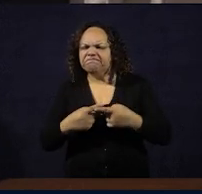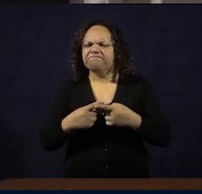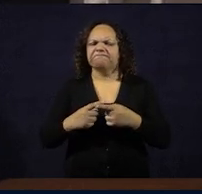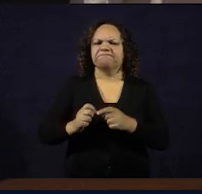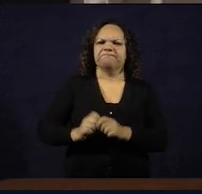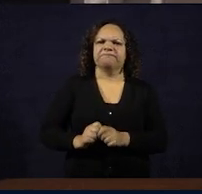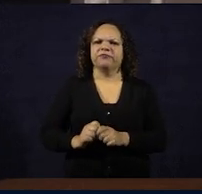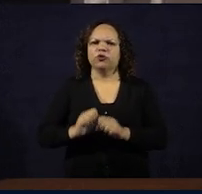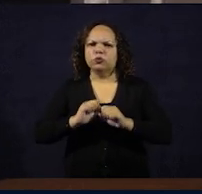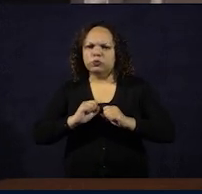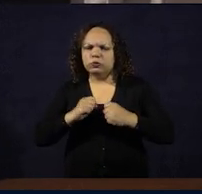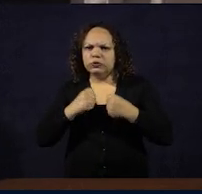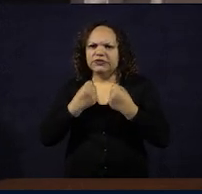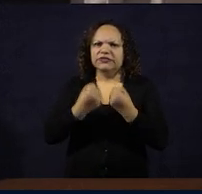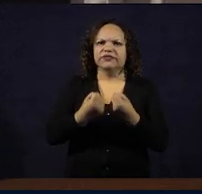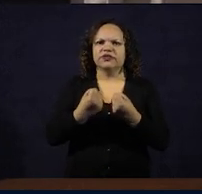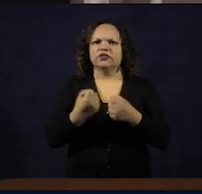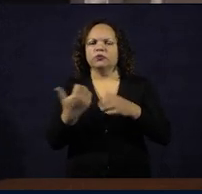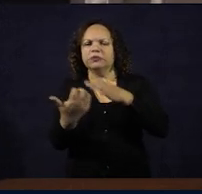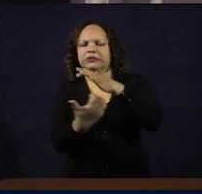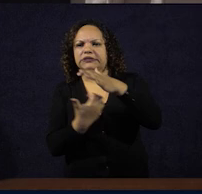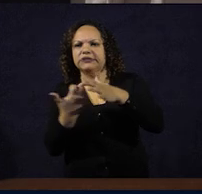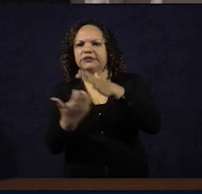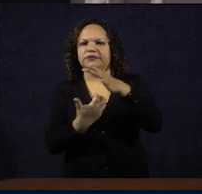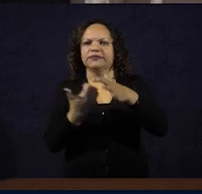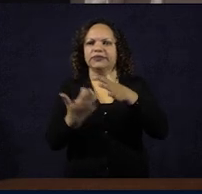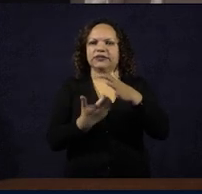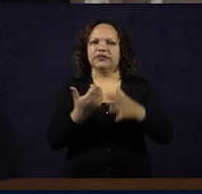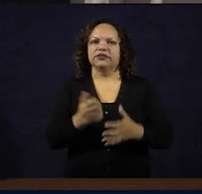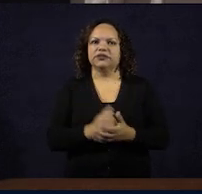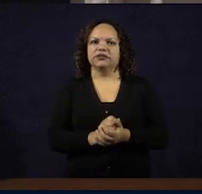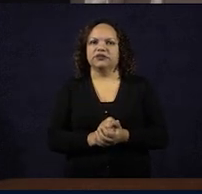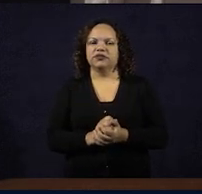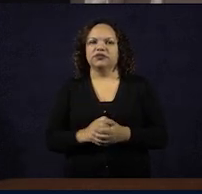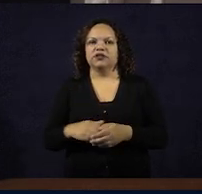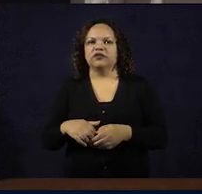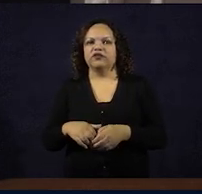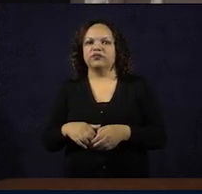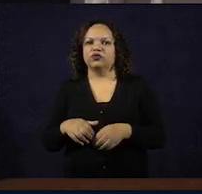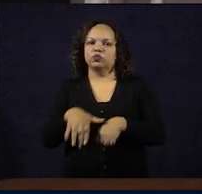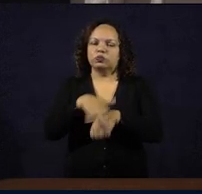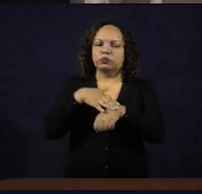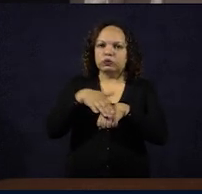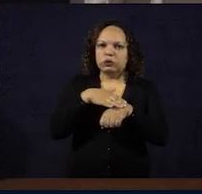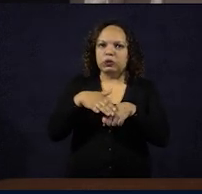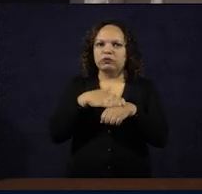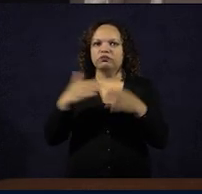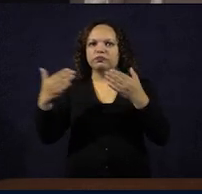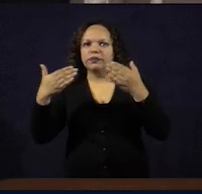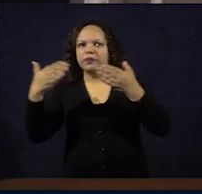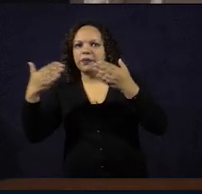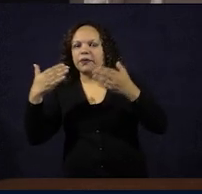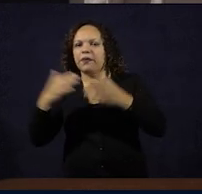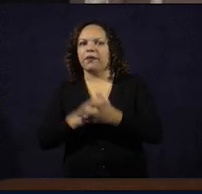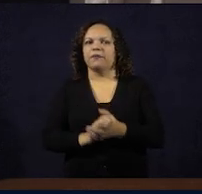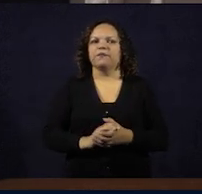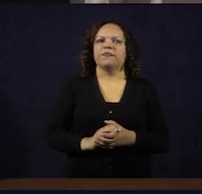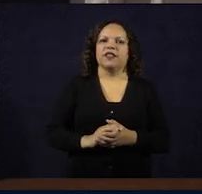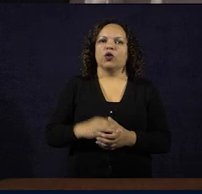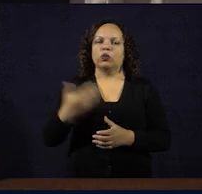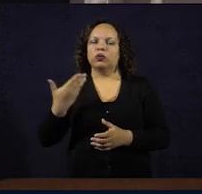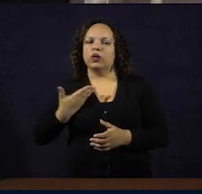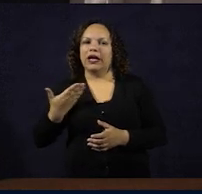para várias companhias a gente tava tá conversando com um amigo cliente que o Zé Garrote aqui